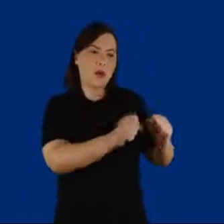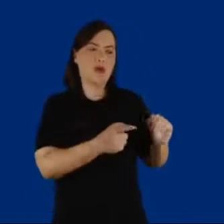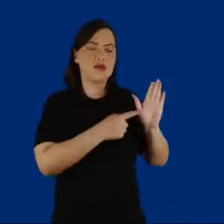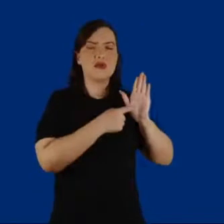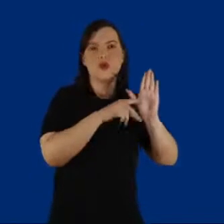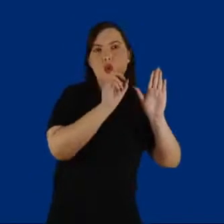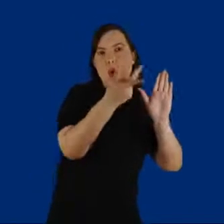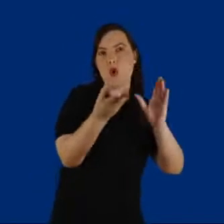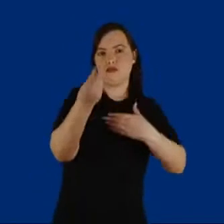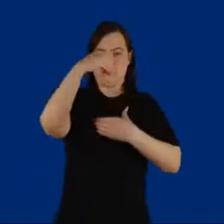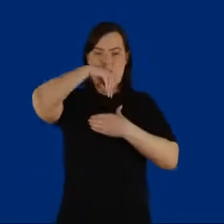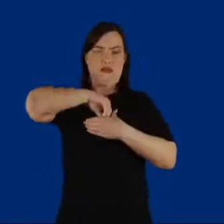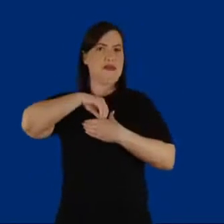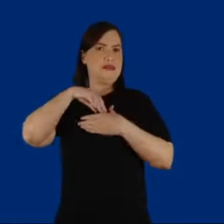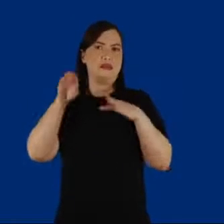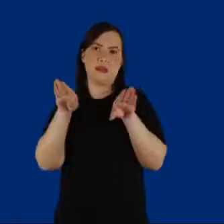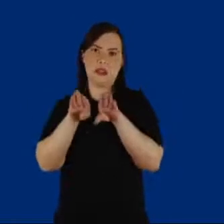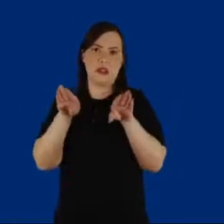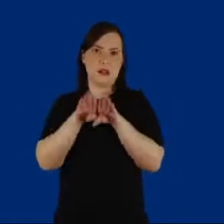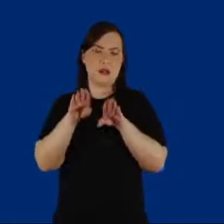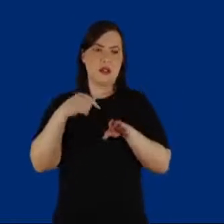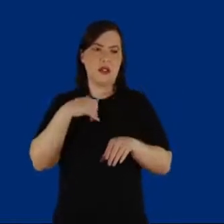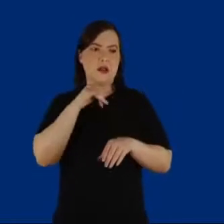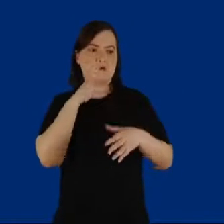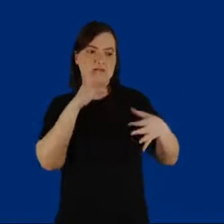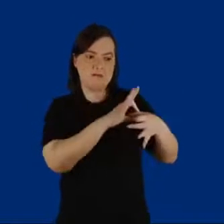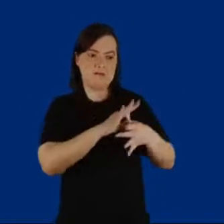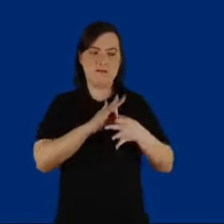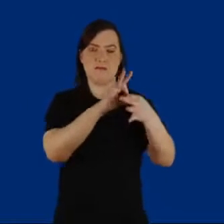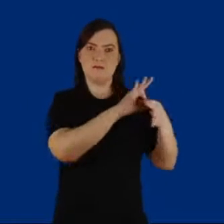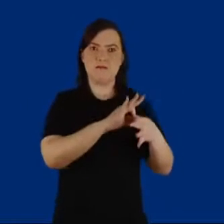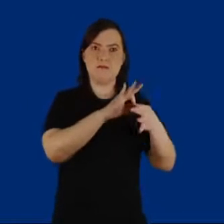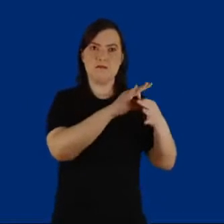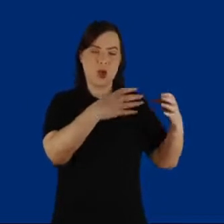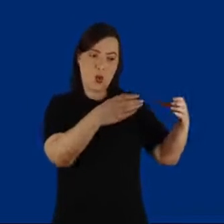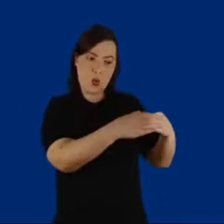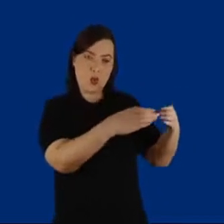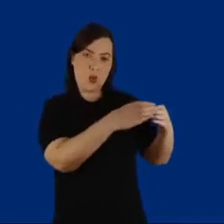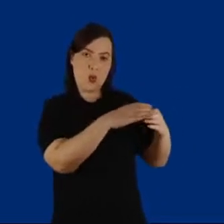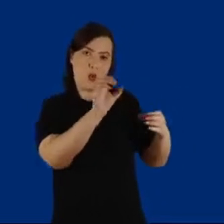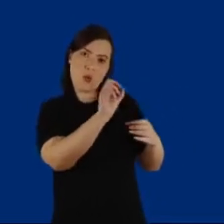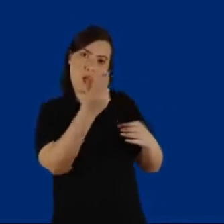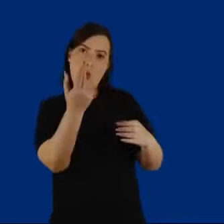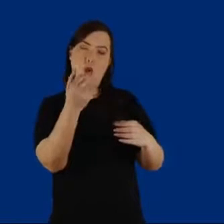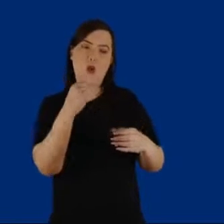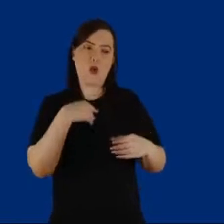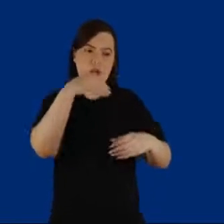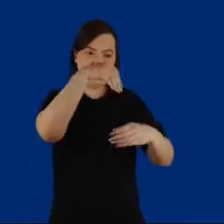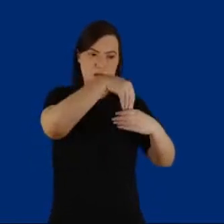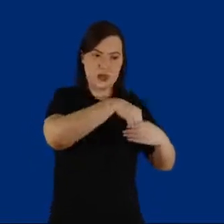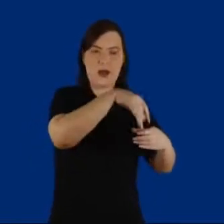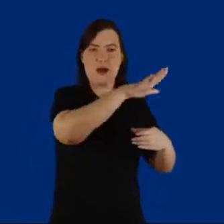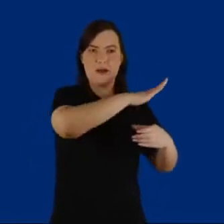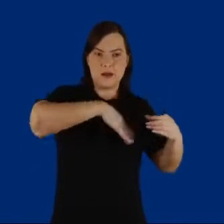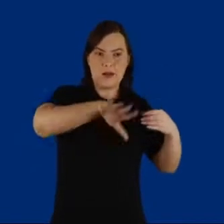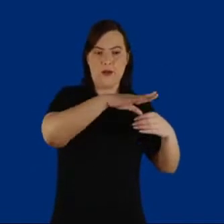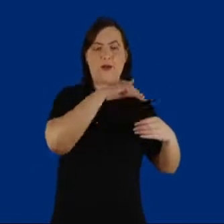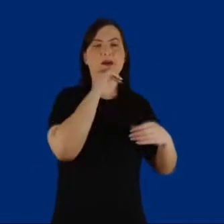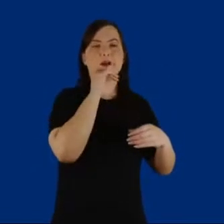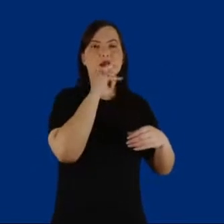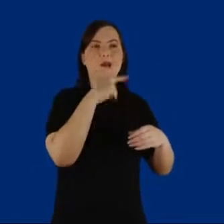ou privada, pode apelar ao coletivo dentro dos nossos locais